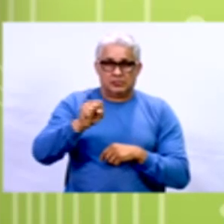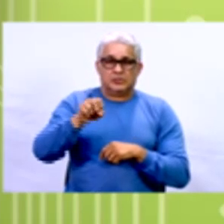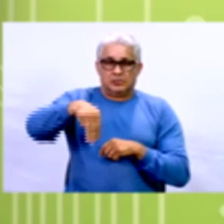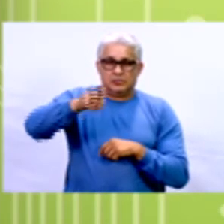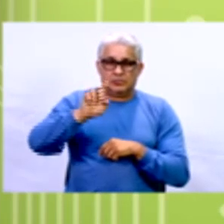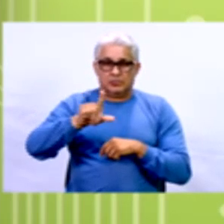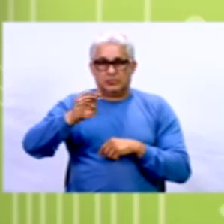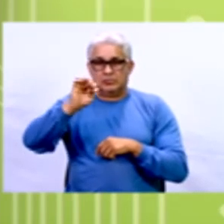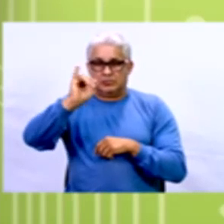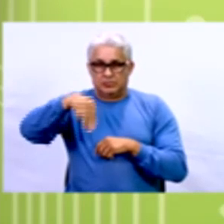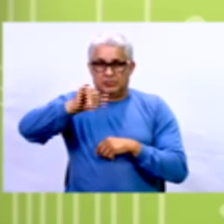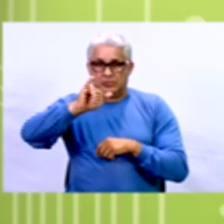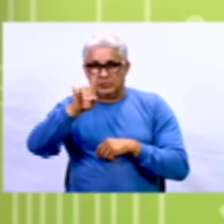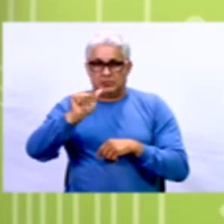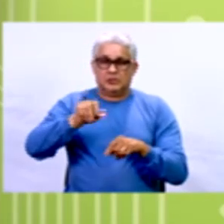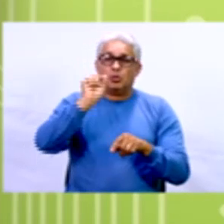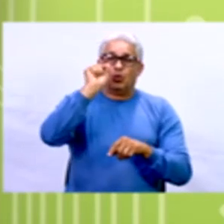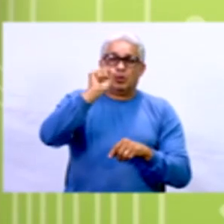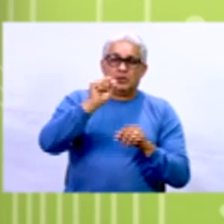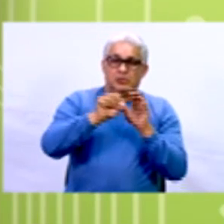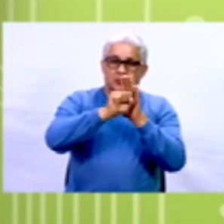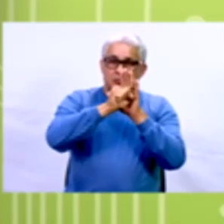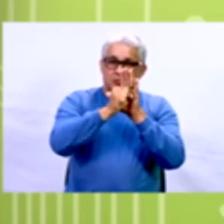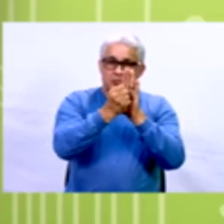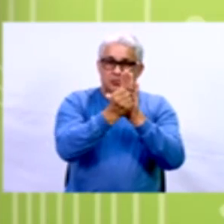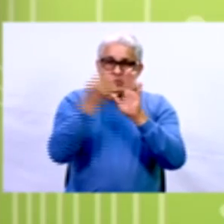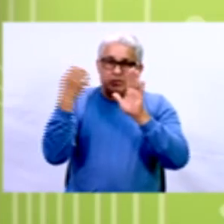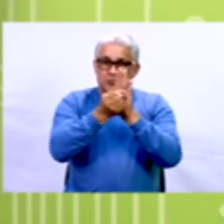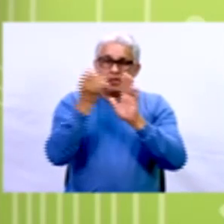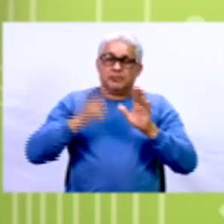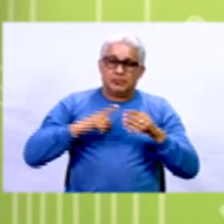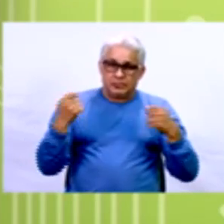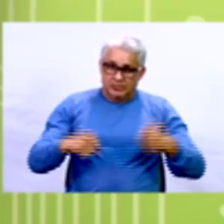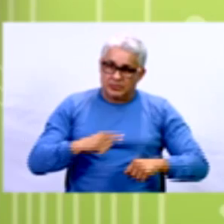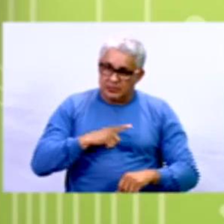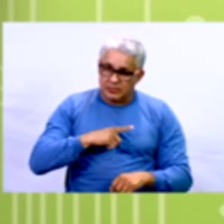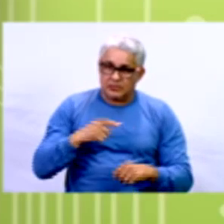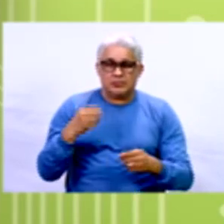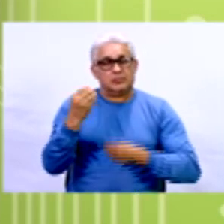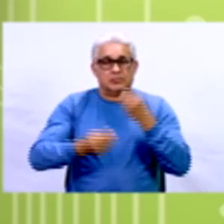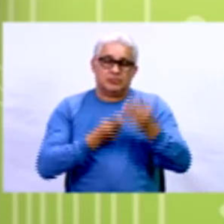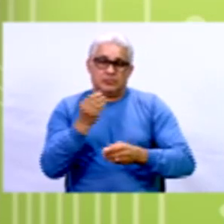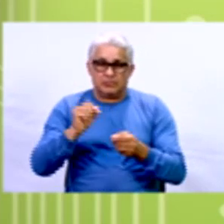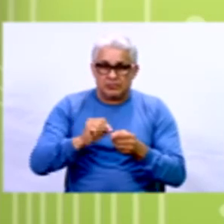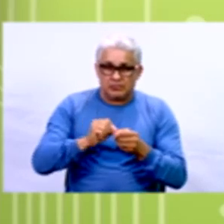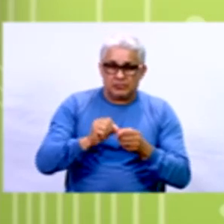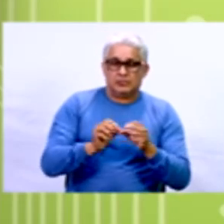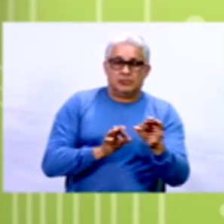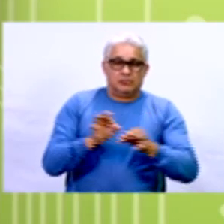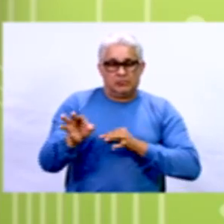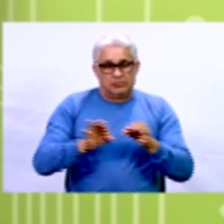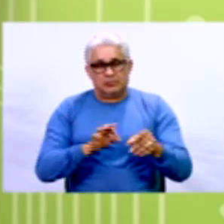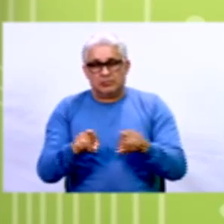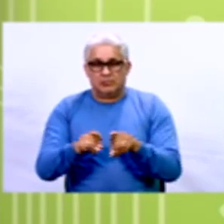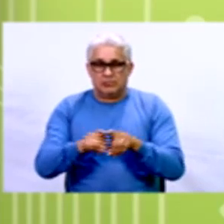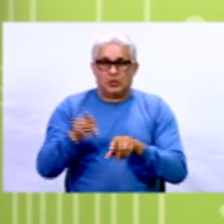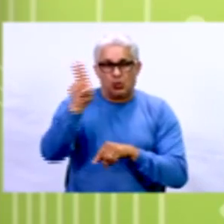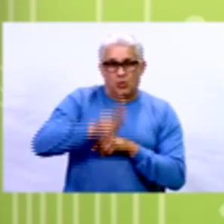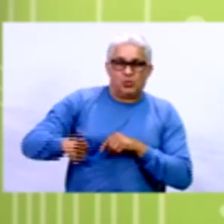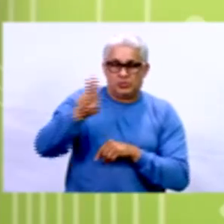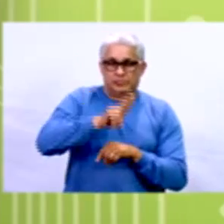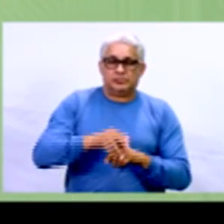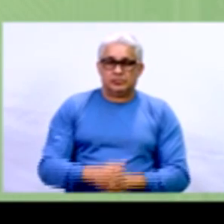uma aplicação tem que ter para utilizar um recurso multimídia? Como ela deve ser para utilizar esse recurso